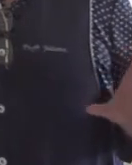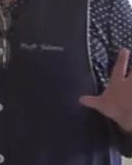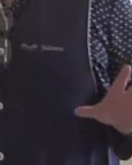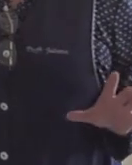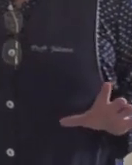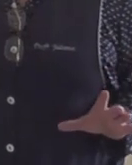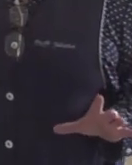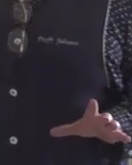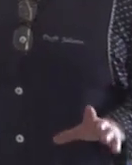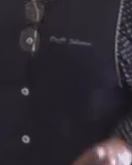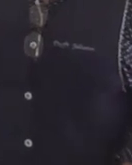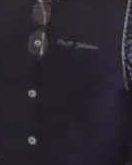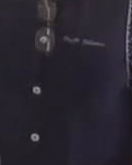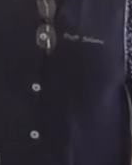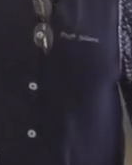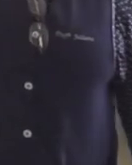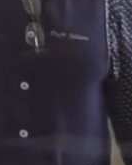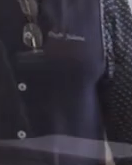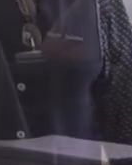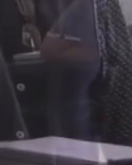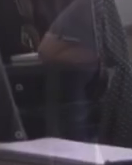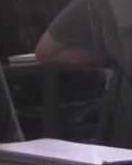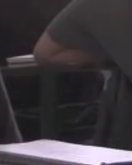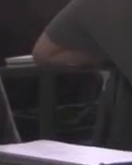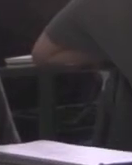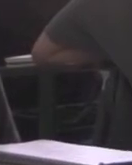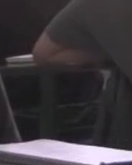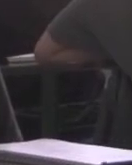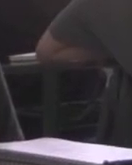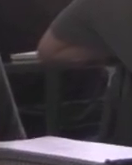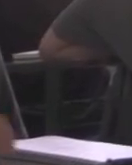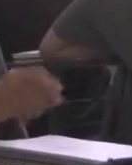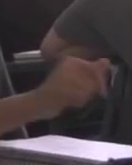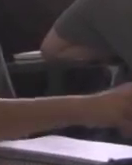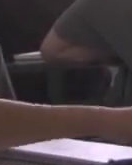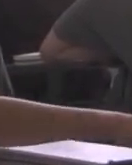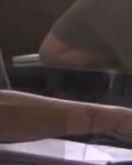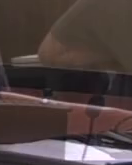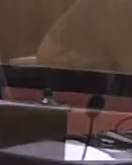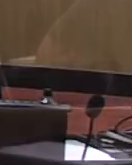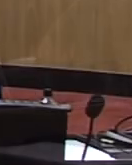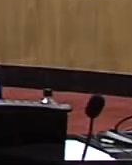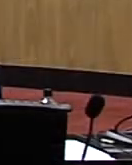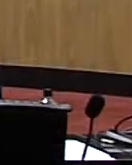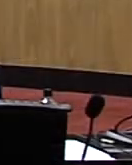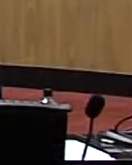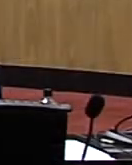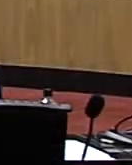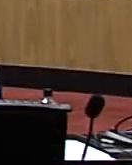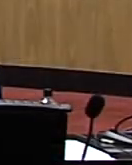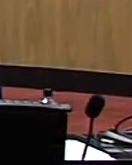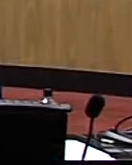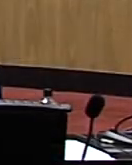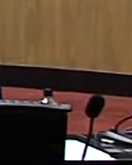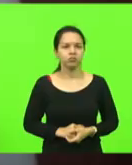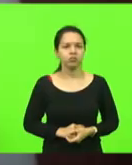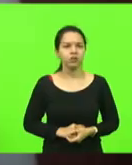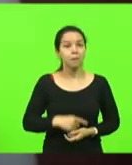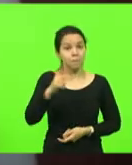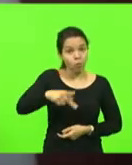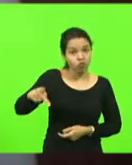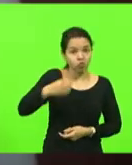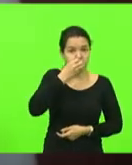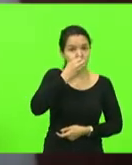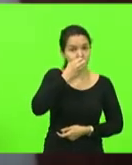A profissão que forma outras profissões. O Dia do Professor, comemorado em 15 de outubro, foi destaque na sessão ordinária.